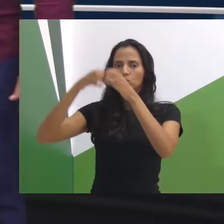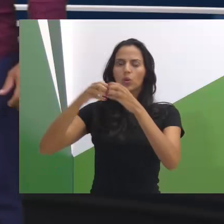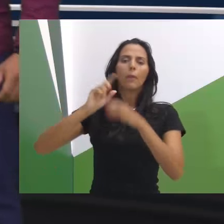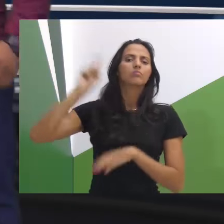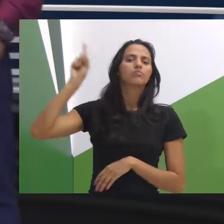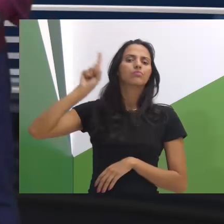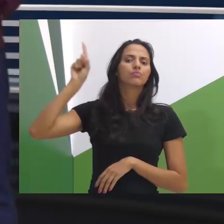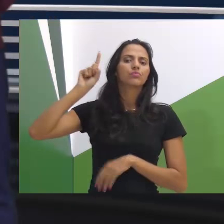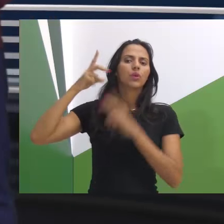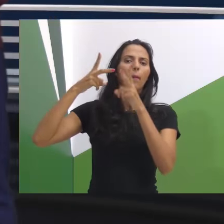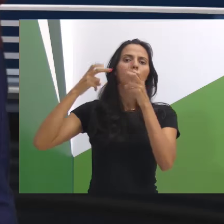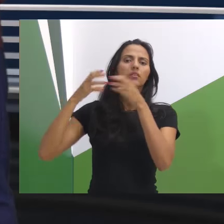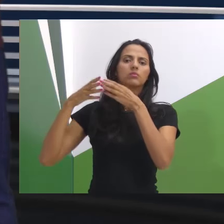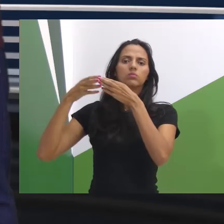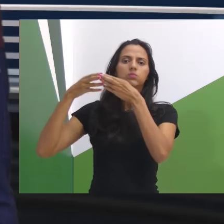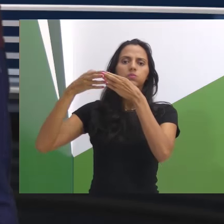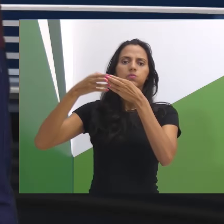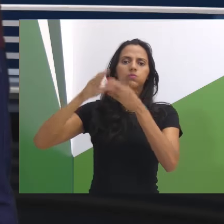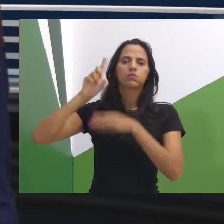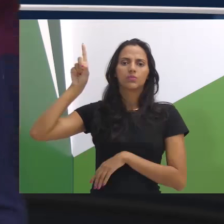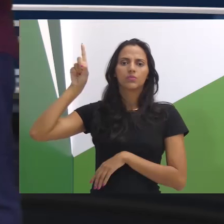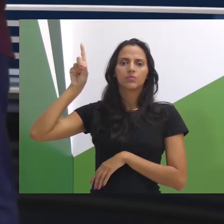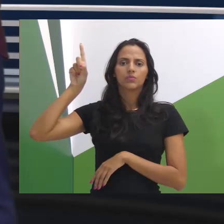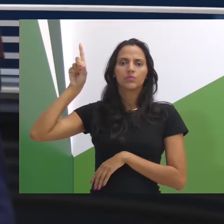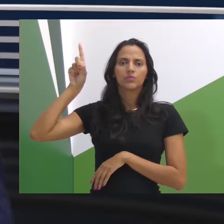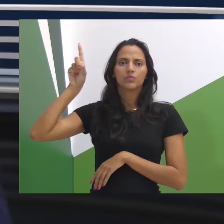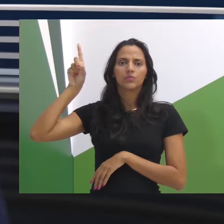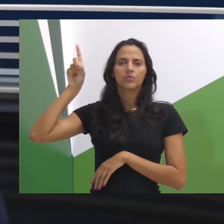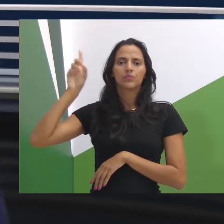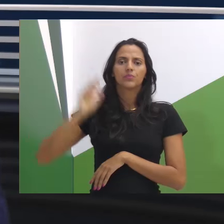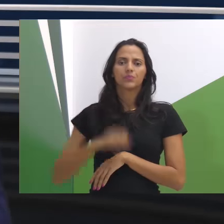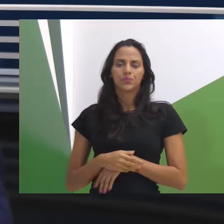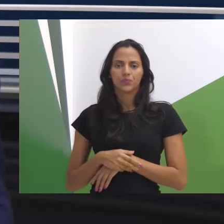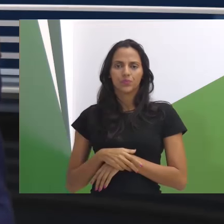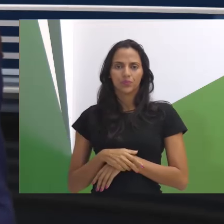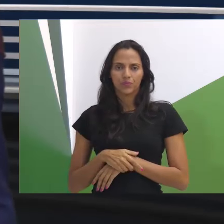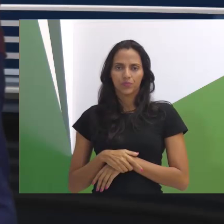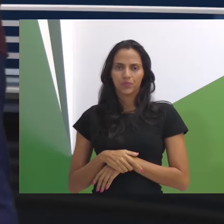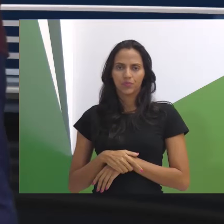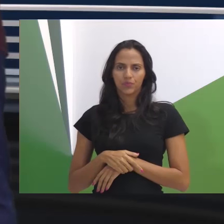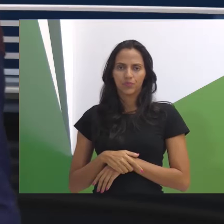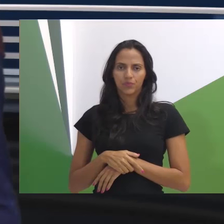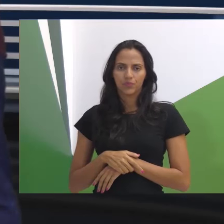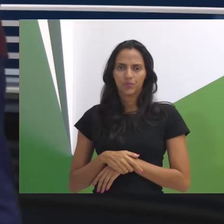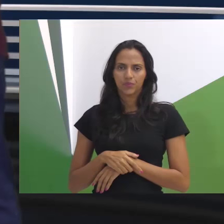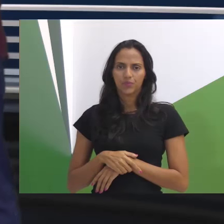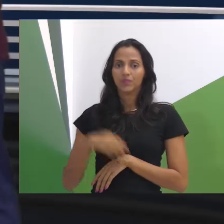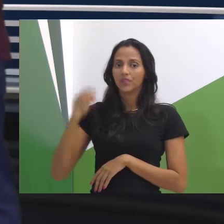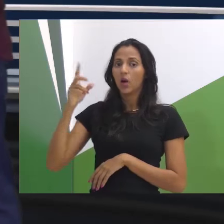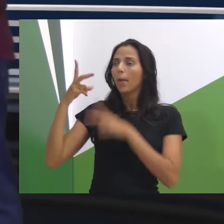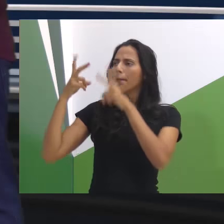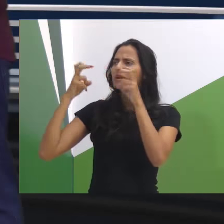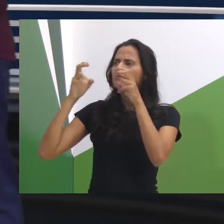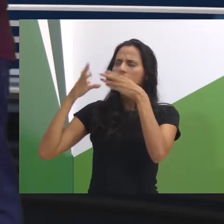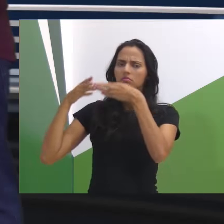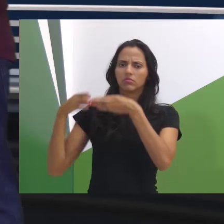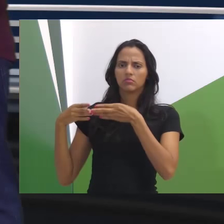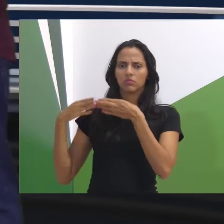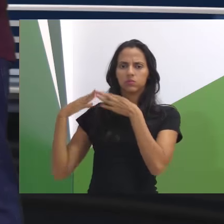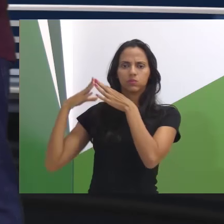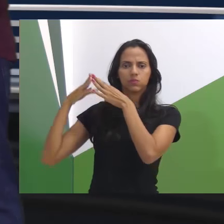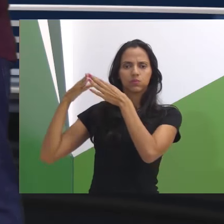suas colônias Para a Europa Eles